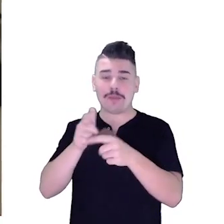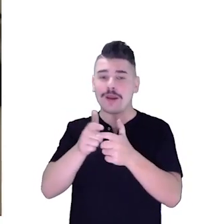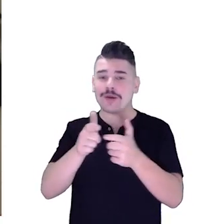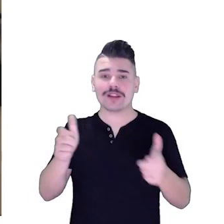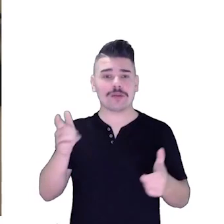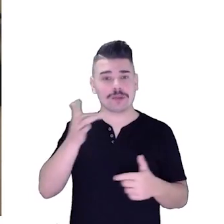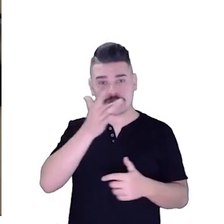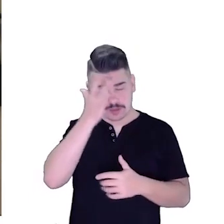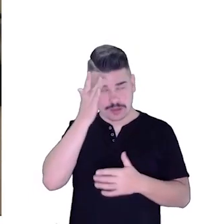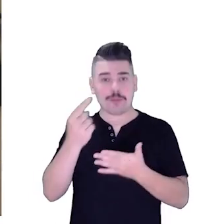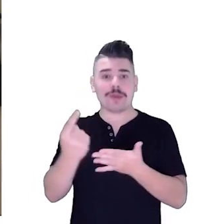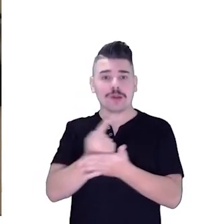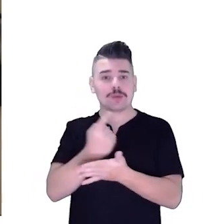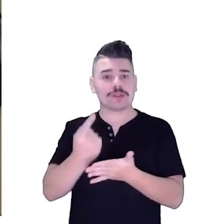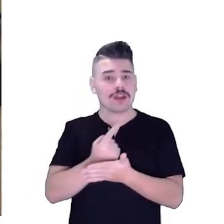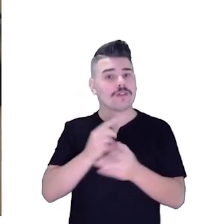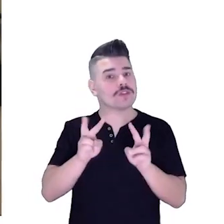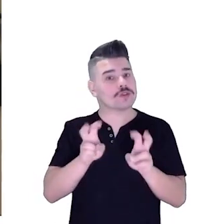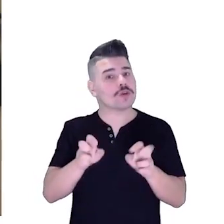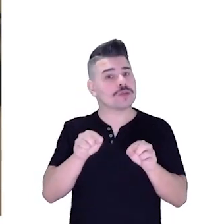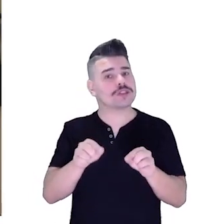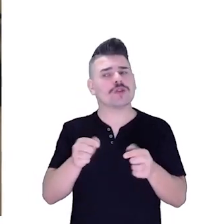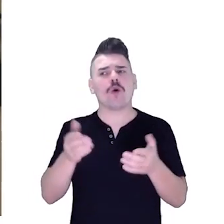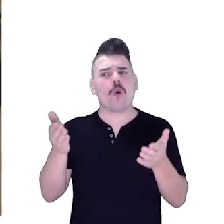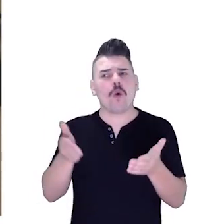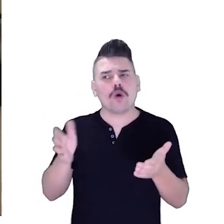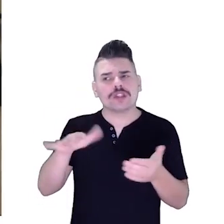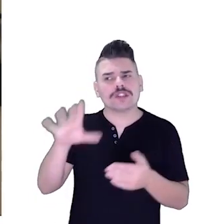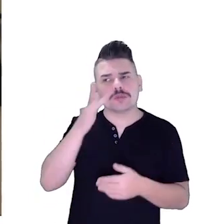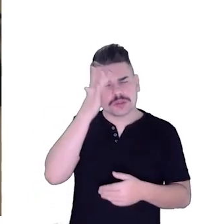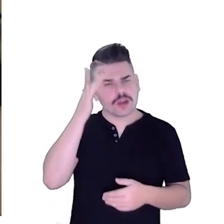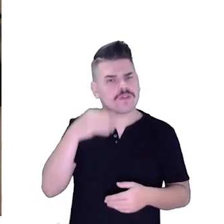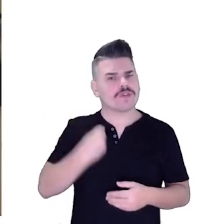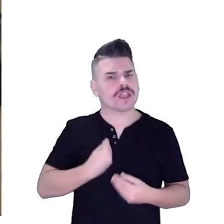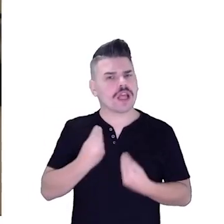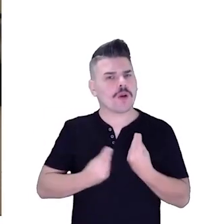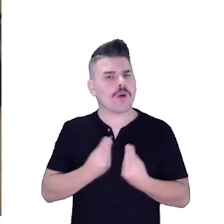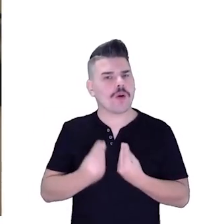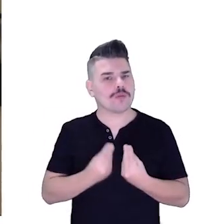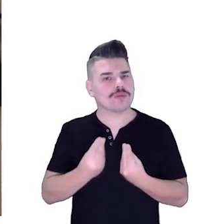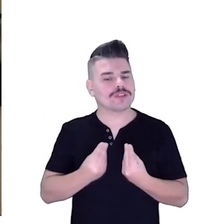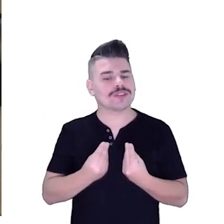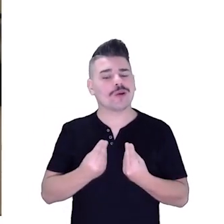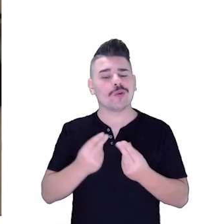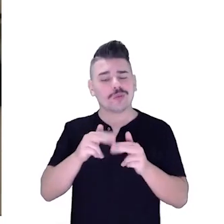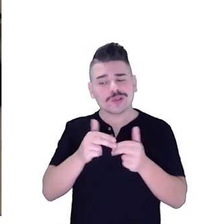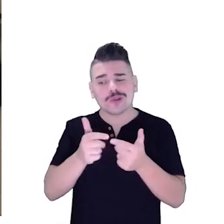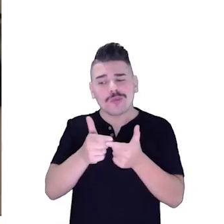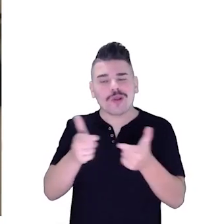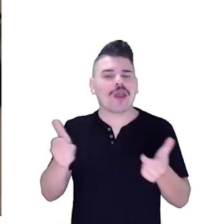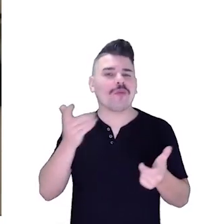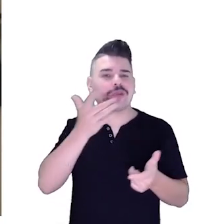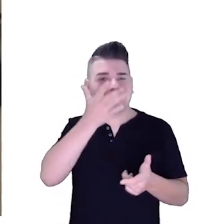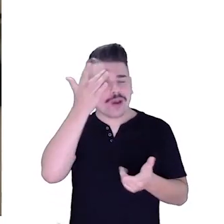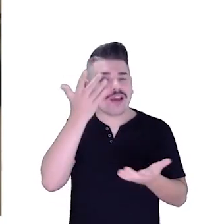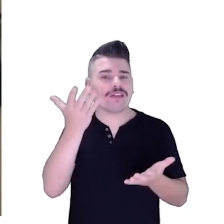era justamente como essas pessoas estão hoje, né? Existia, então, por parte do público, um interesse em